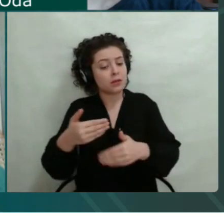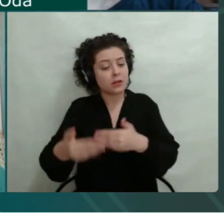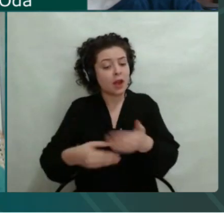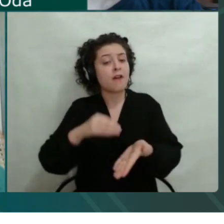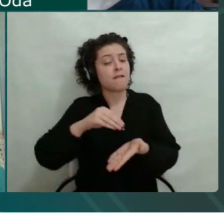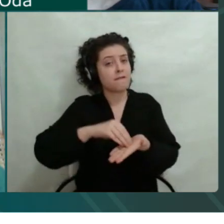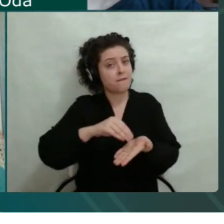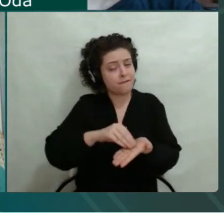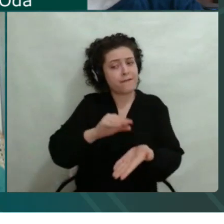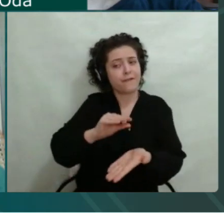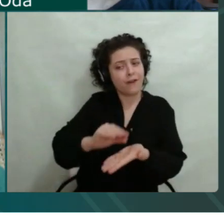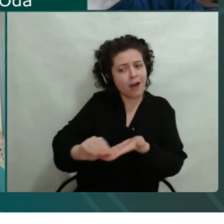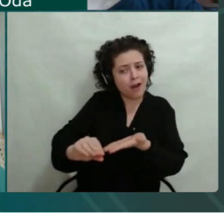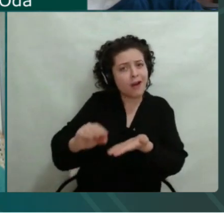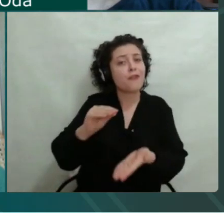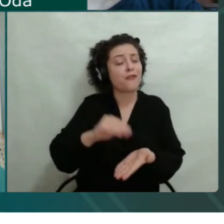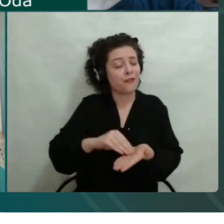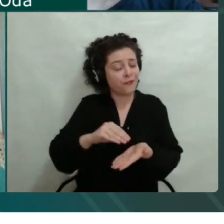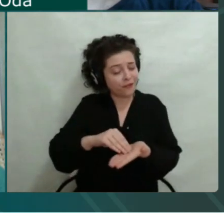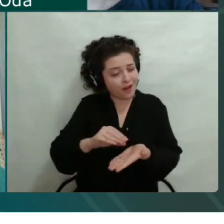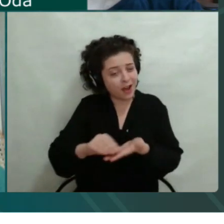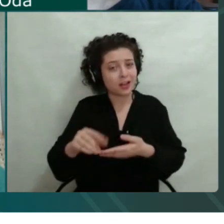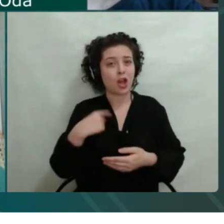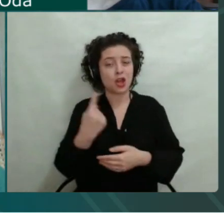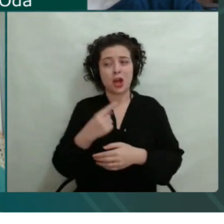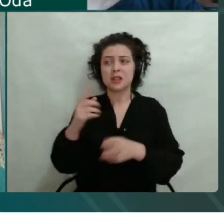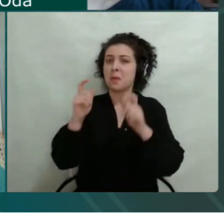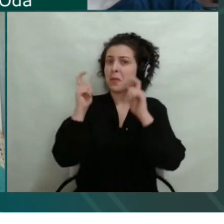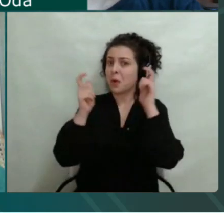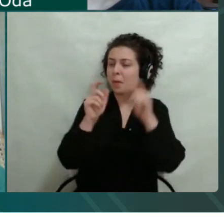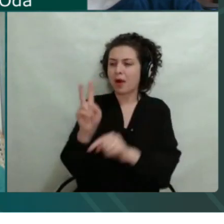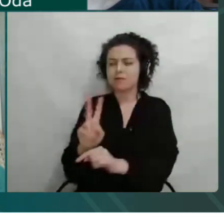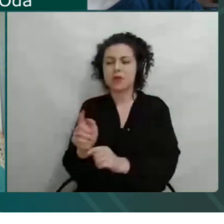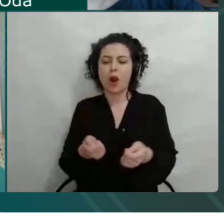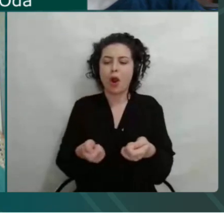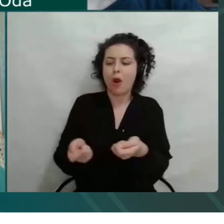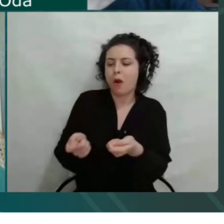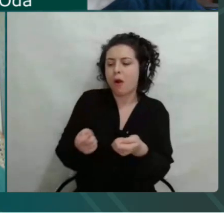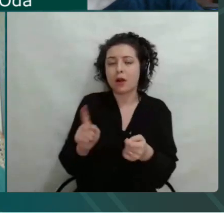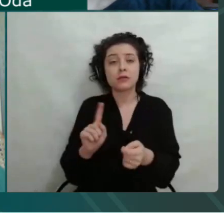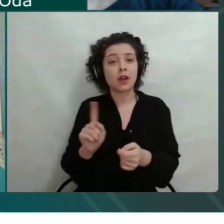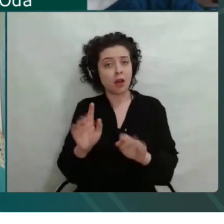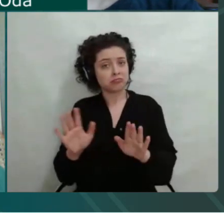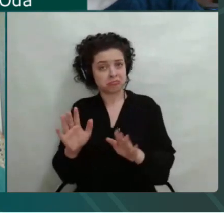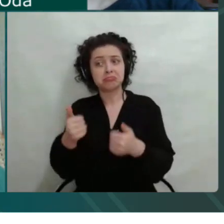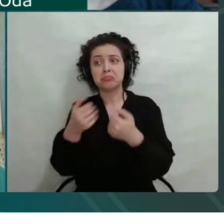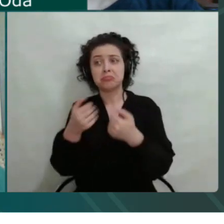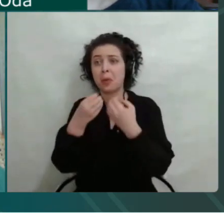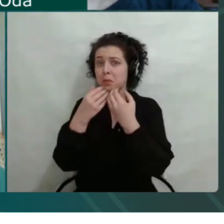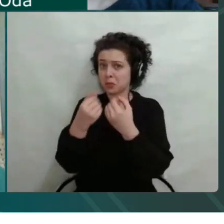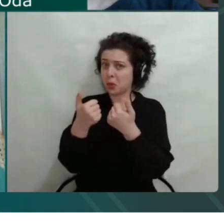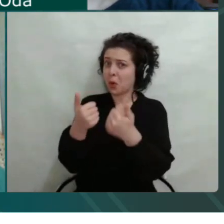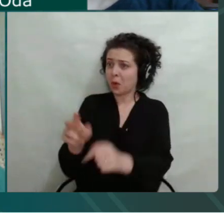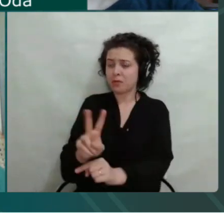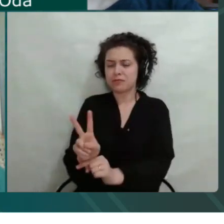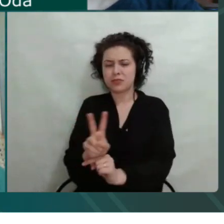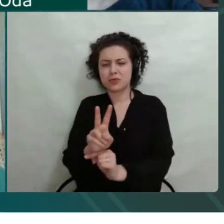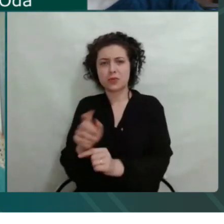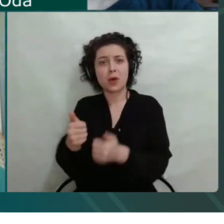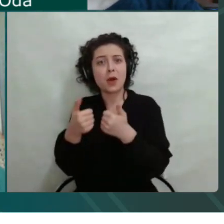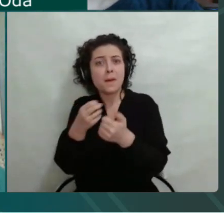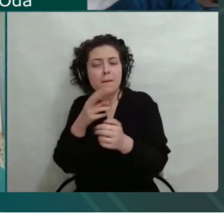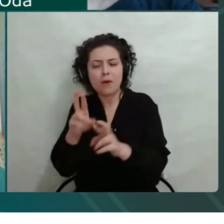nunca nos importamos com a fiscalização e com os controles, nunca. Aliás, queríamos